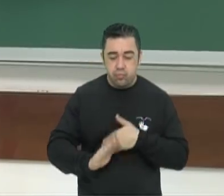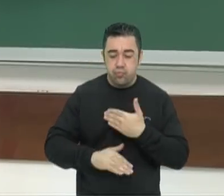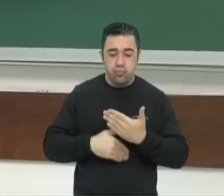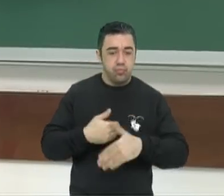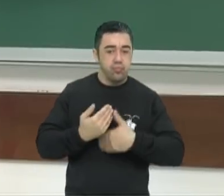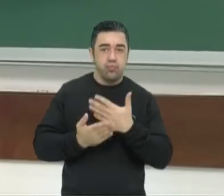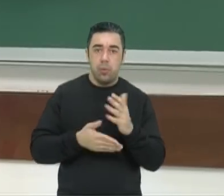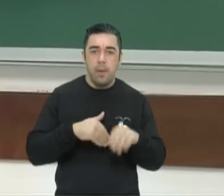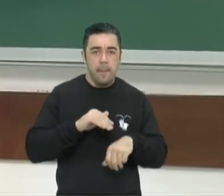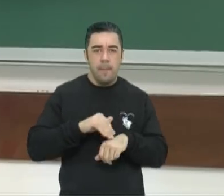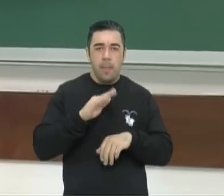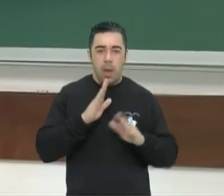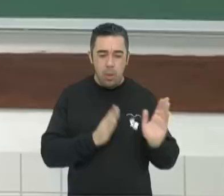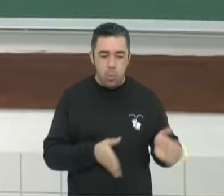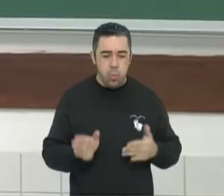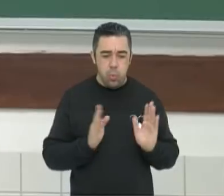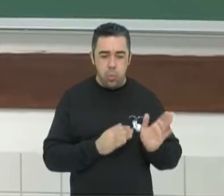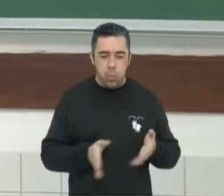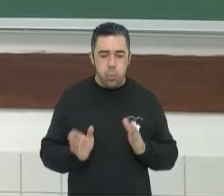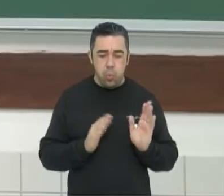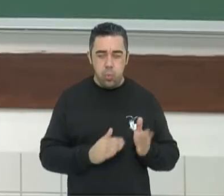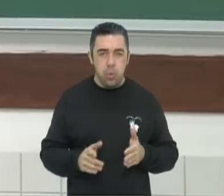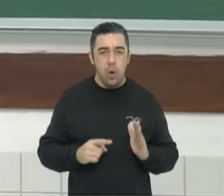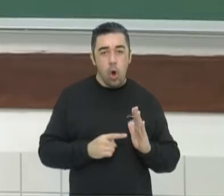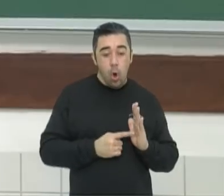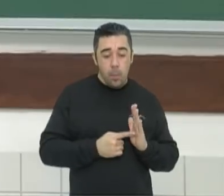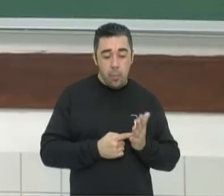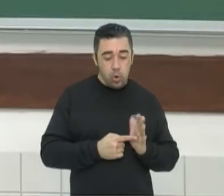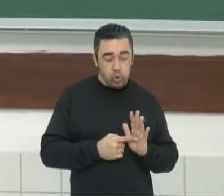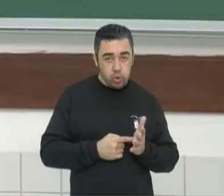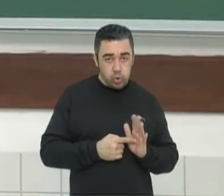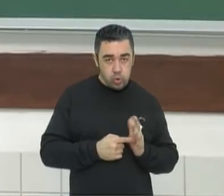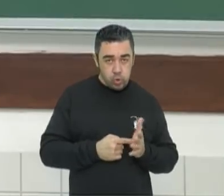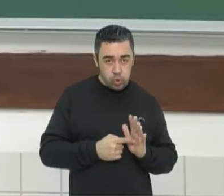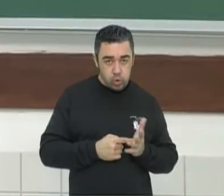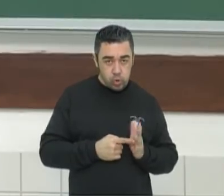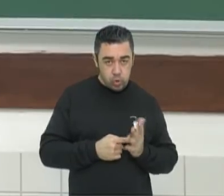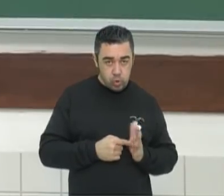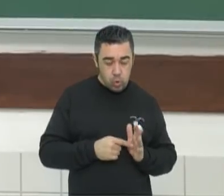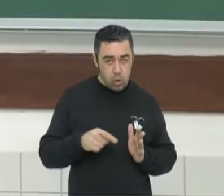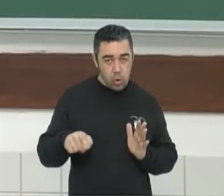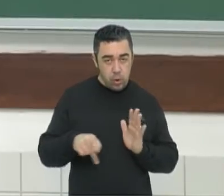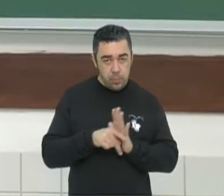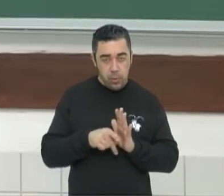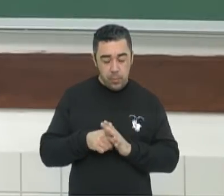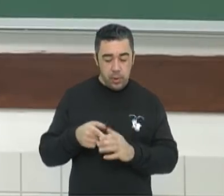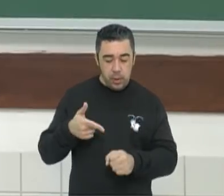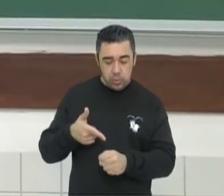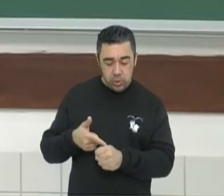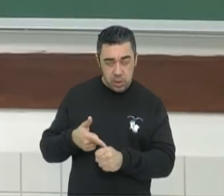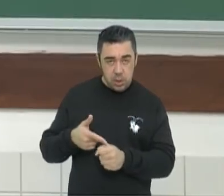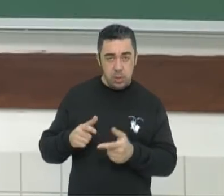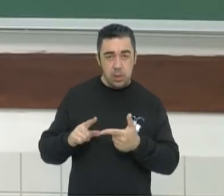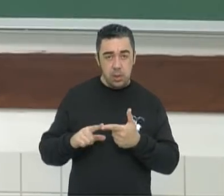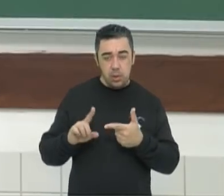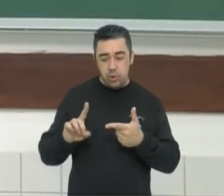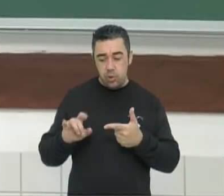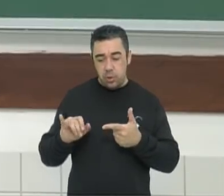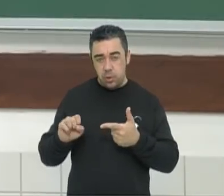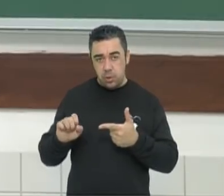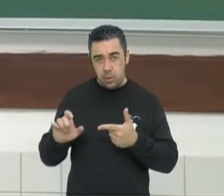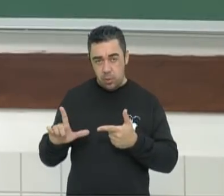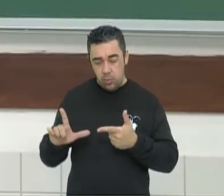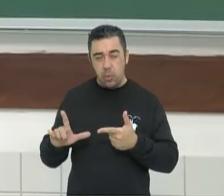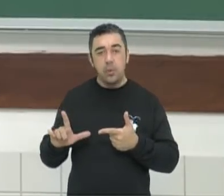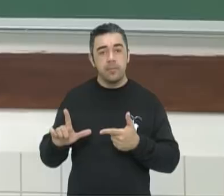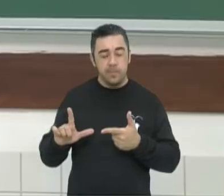aumentar a produção industrial. Os motores de combustão derivados do petróleo, gasolina, diesel, vão também